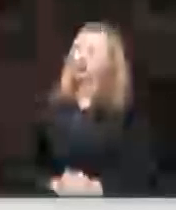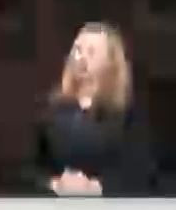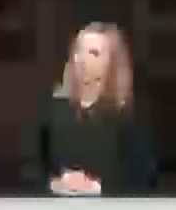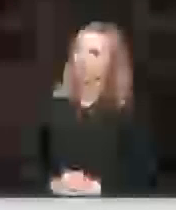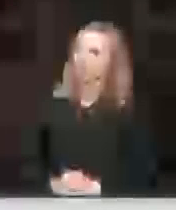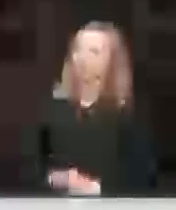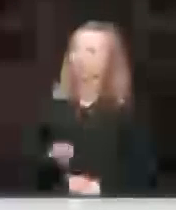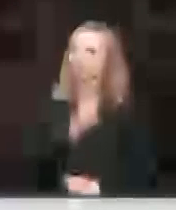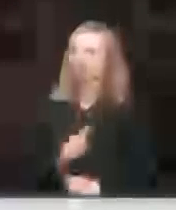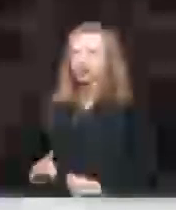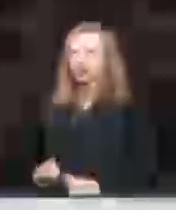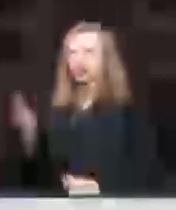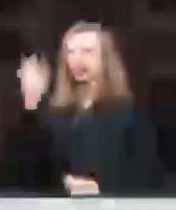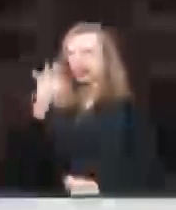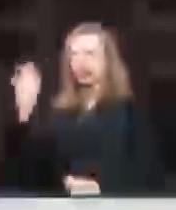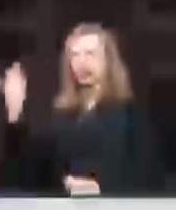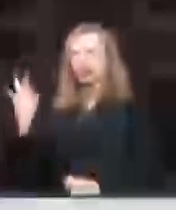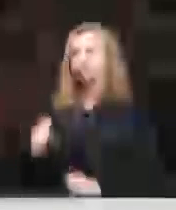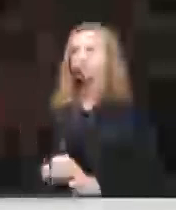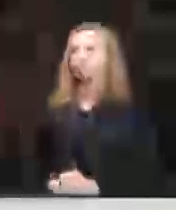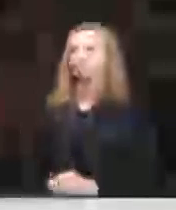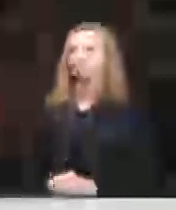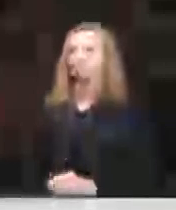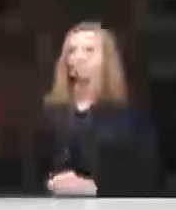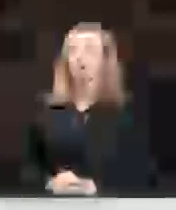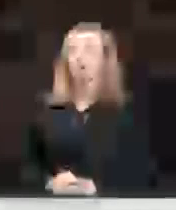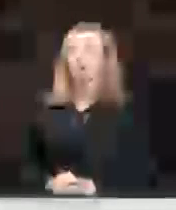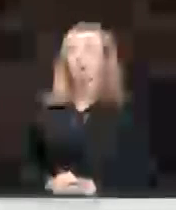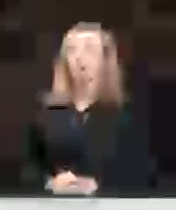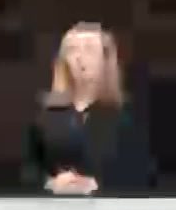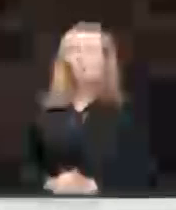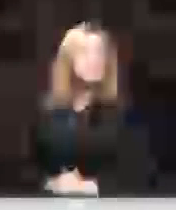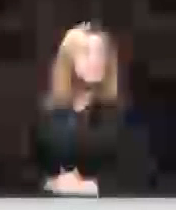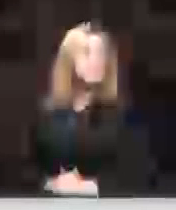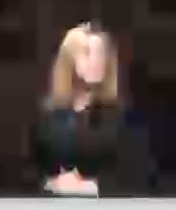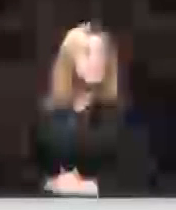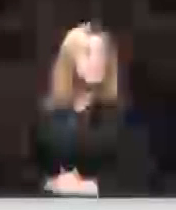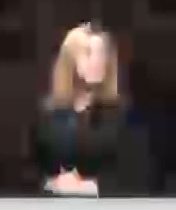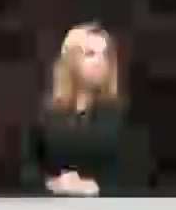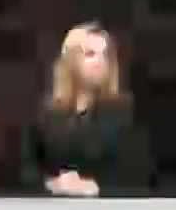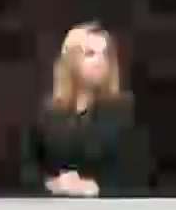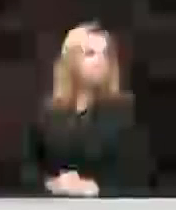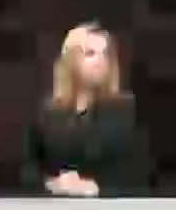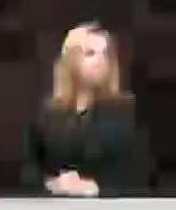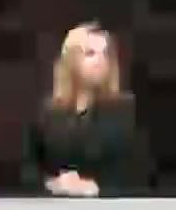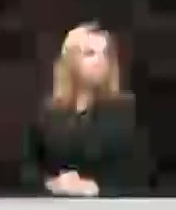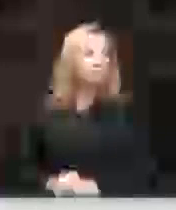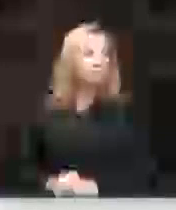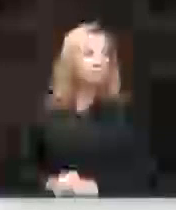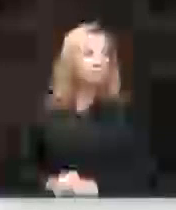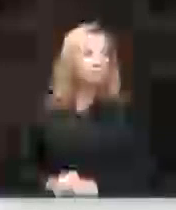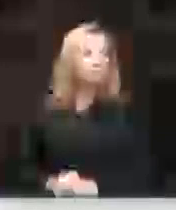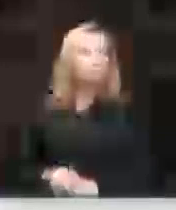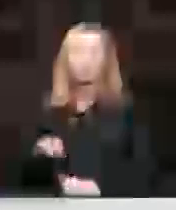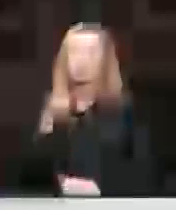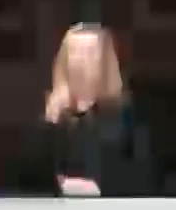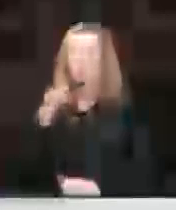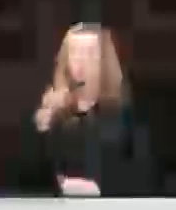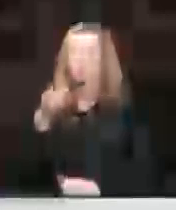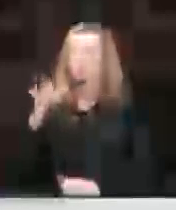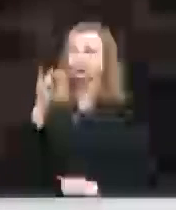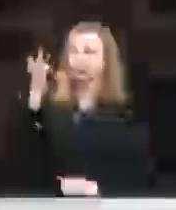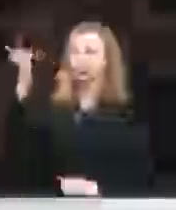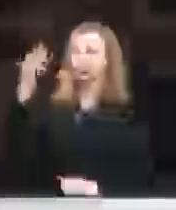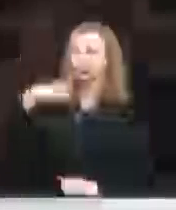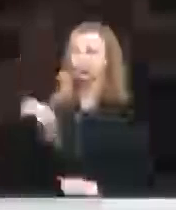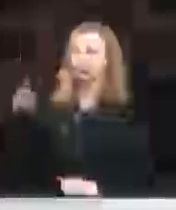O governo federal, na palavra do futuro ministro da Economia,